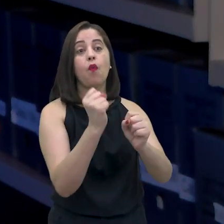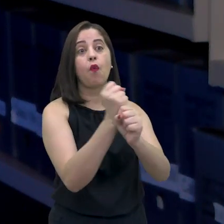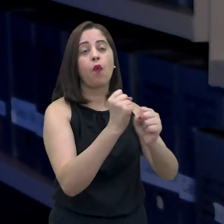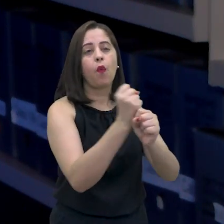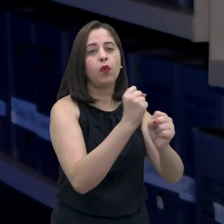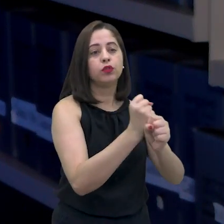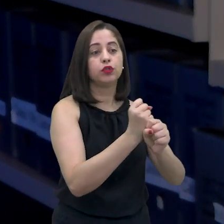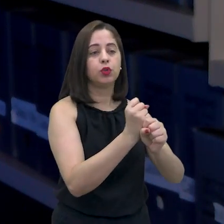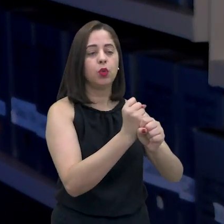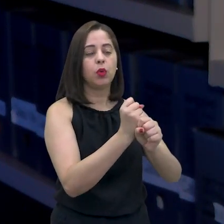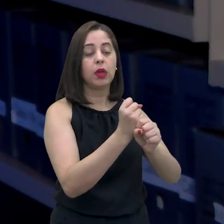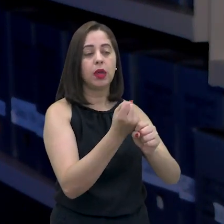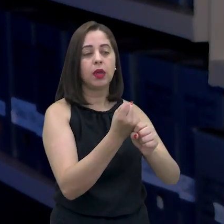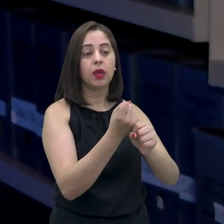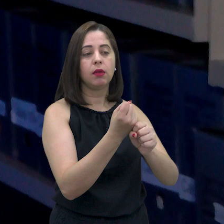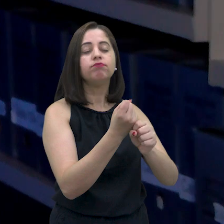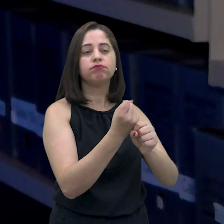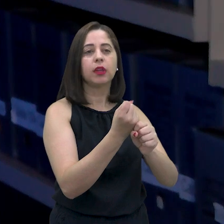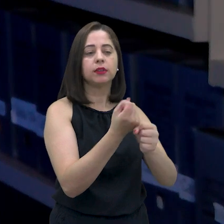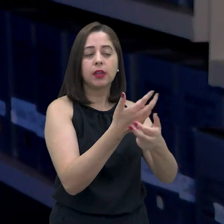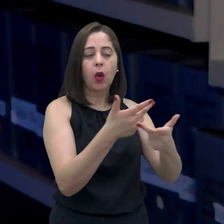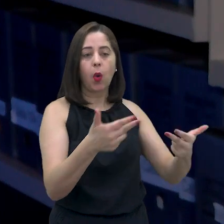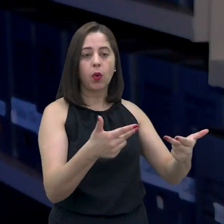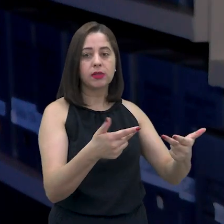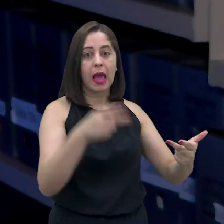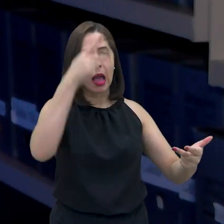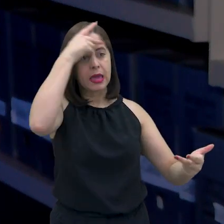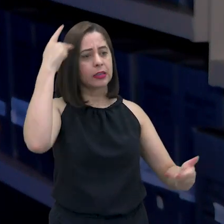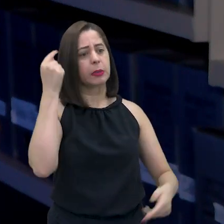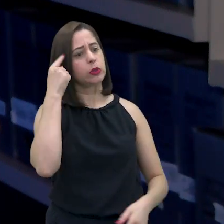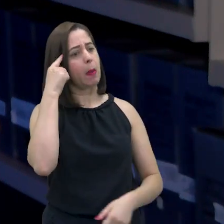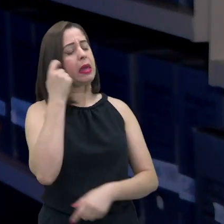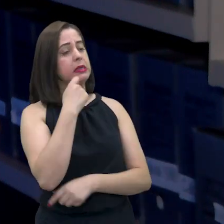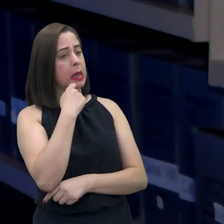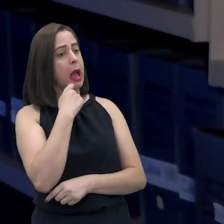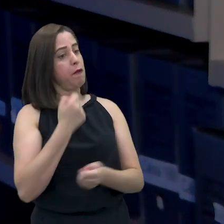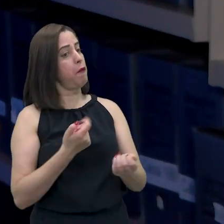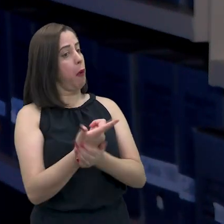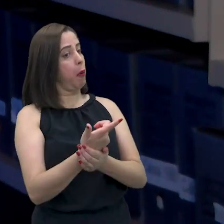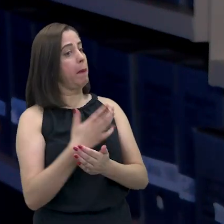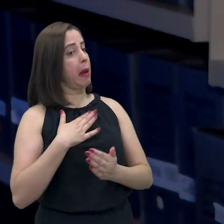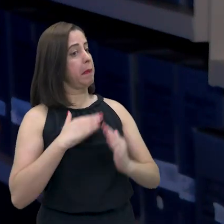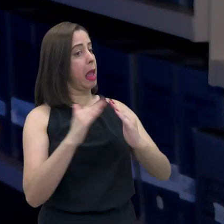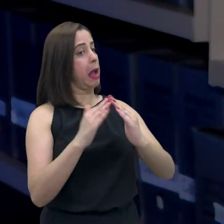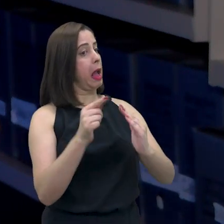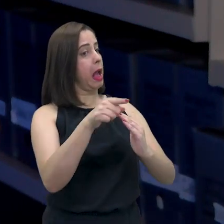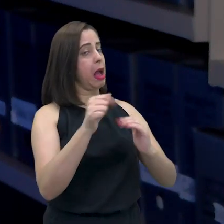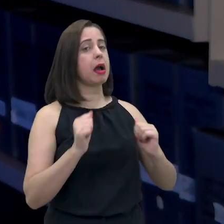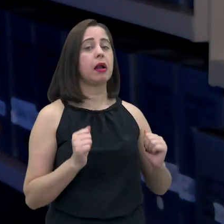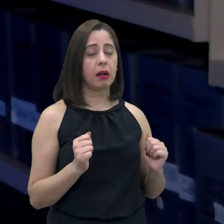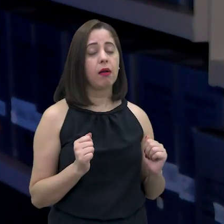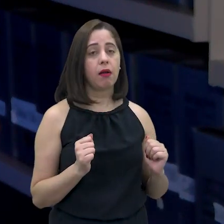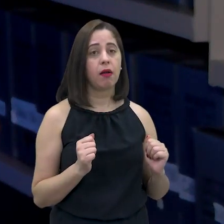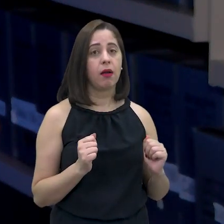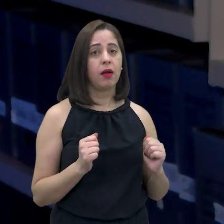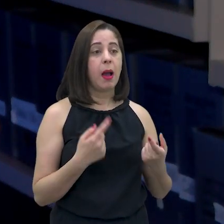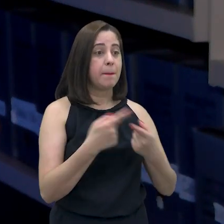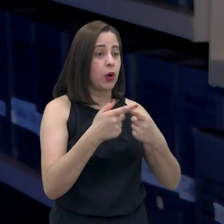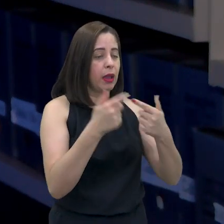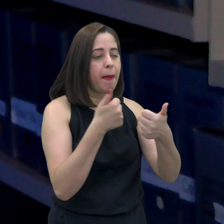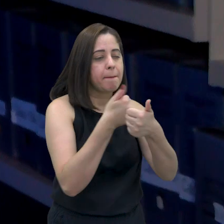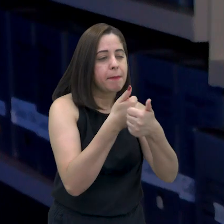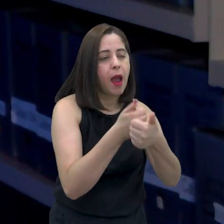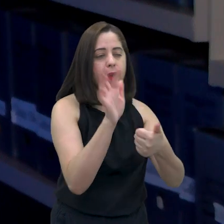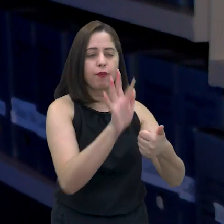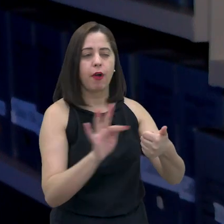equipamentos né chamasse mais atenção pro bairro Então você tem a instalação da Universidade de alguns hospitais né de algumas escolas aqui que